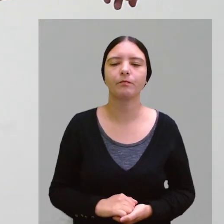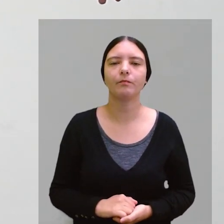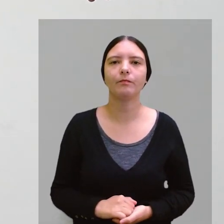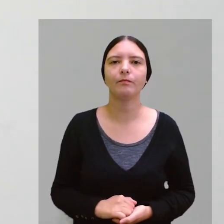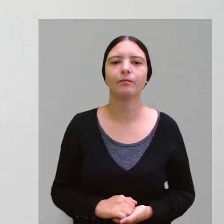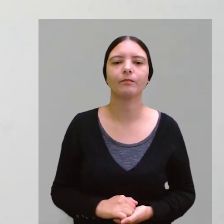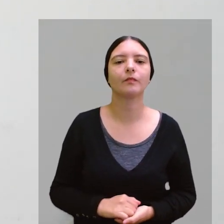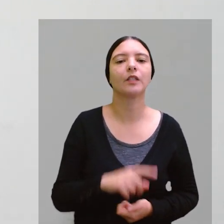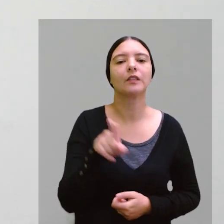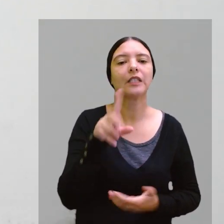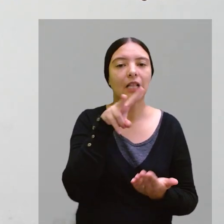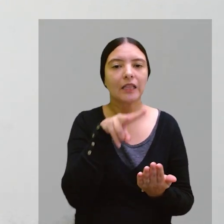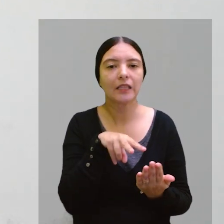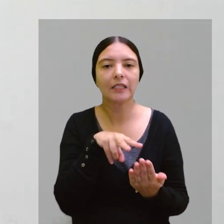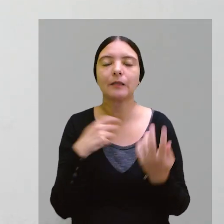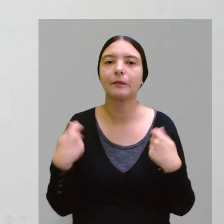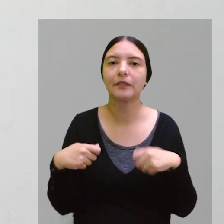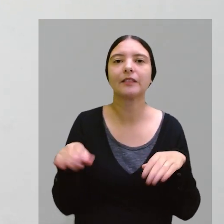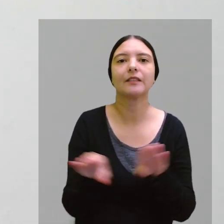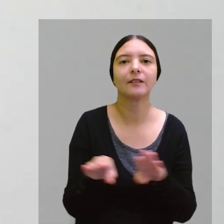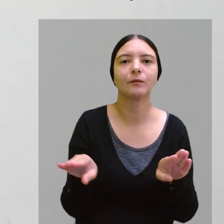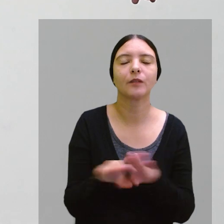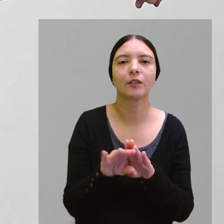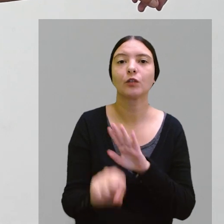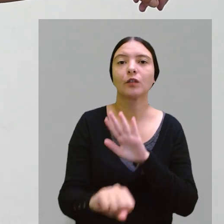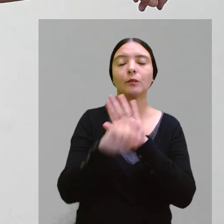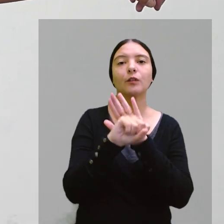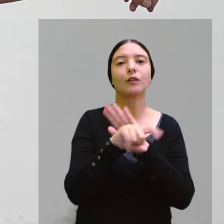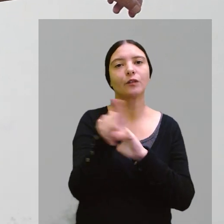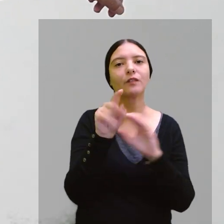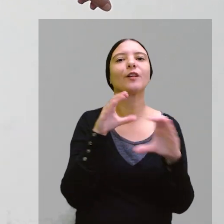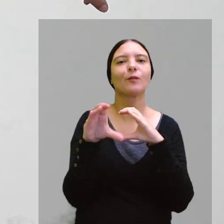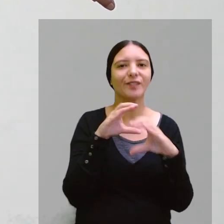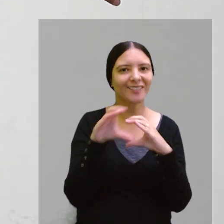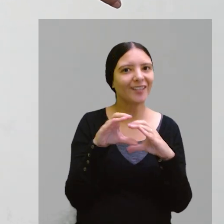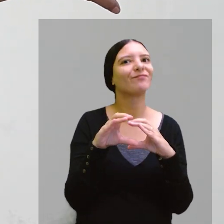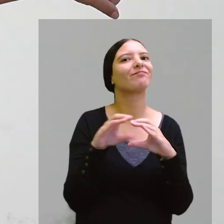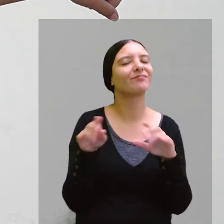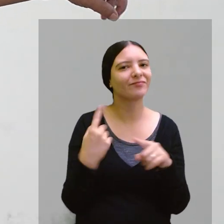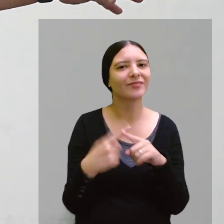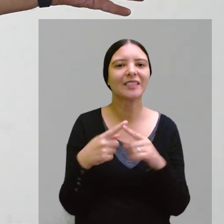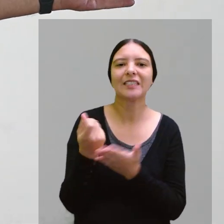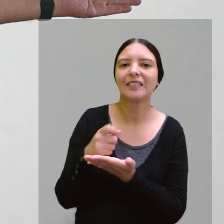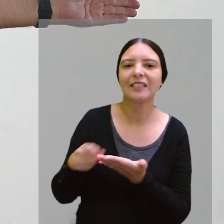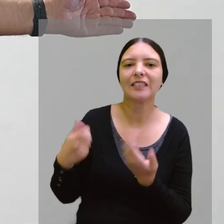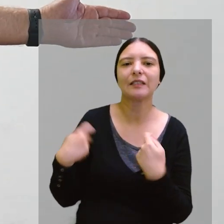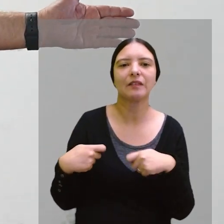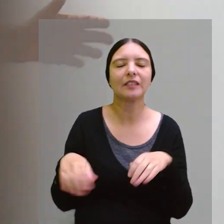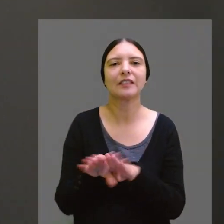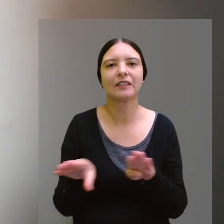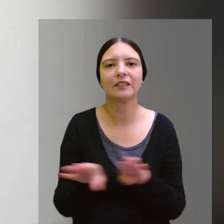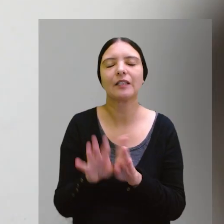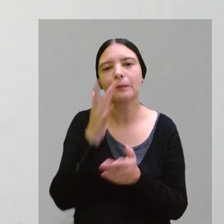Para você ler também, você tem que ter o símbolo que você vai comunicar, que às vezes vai ter que ter escrita, vai ter que também